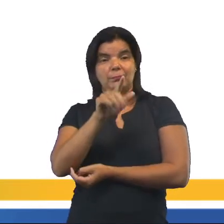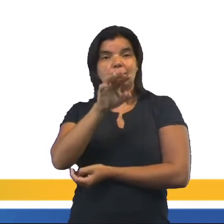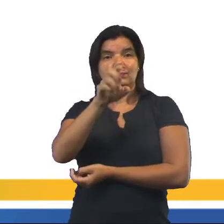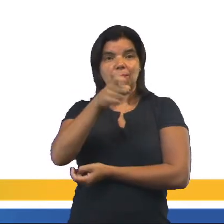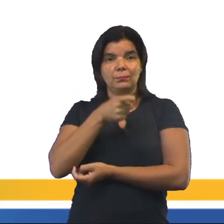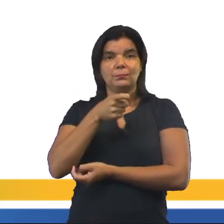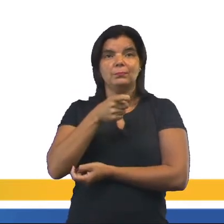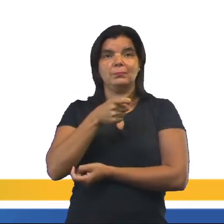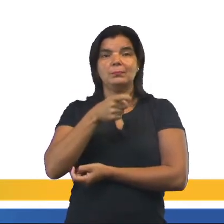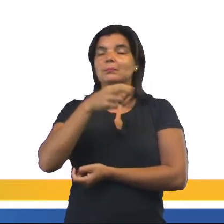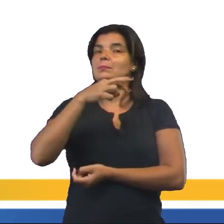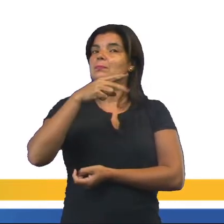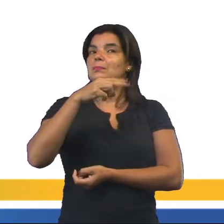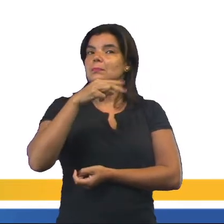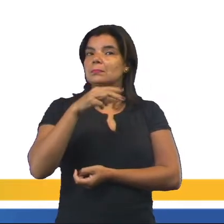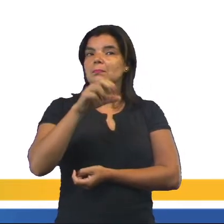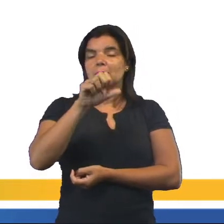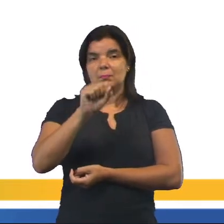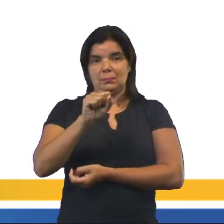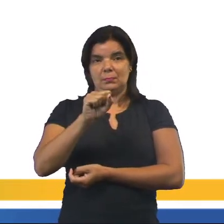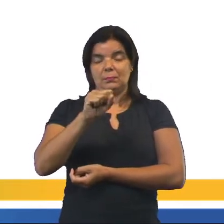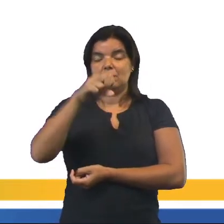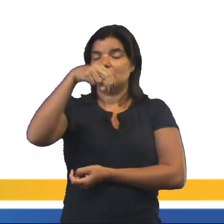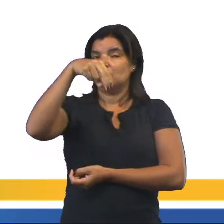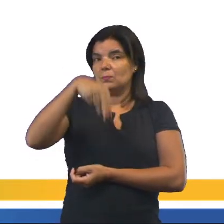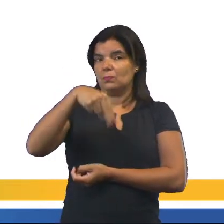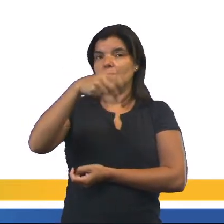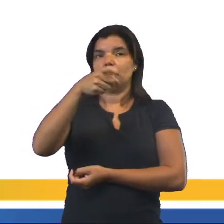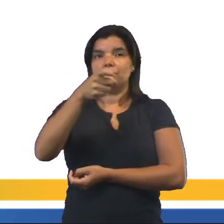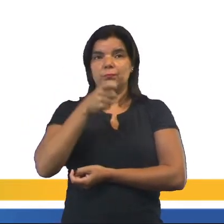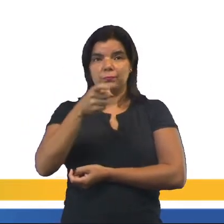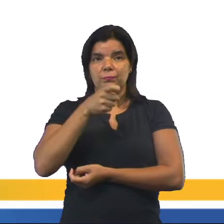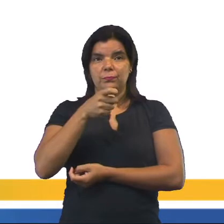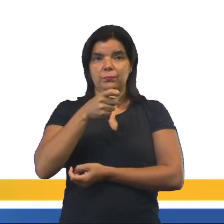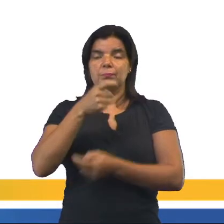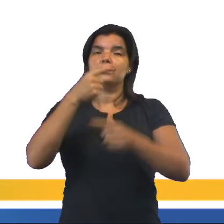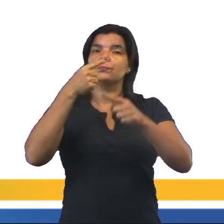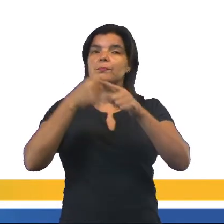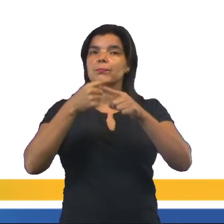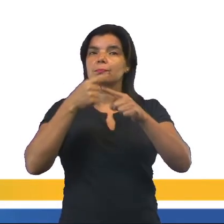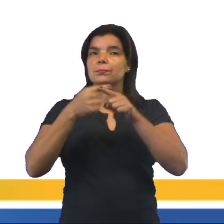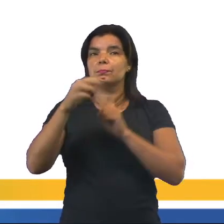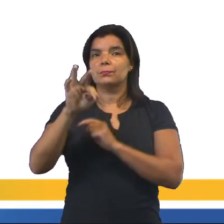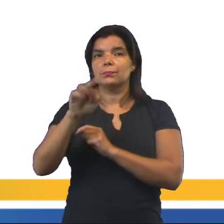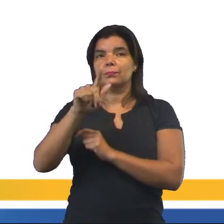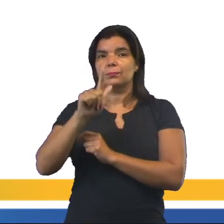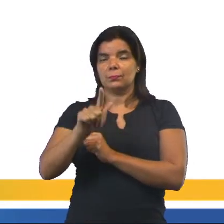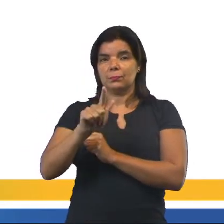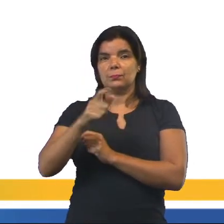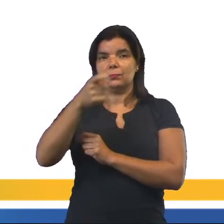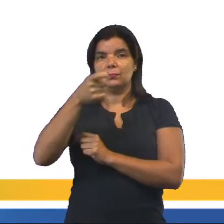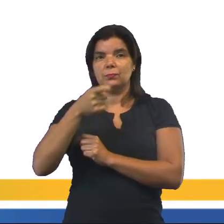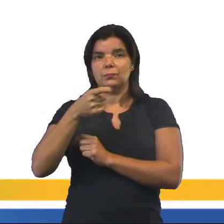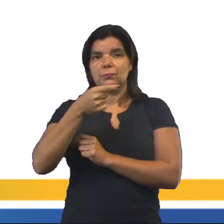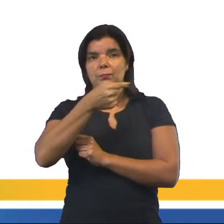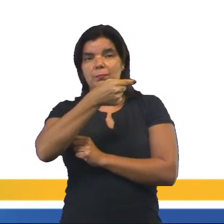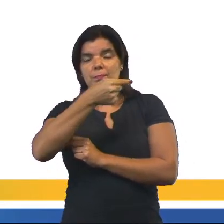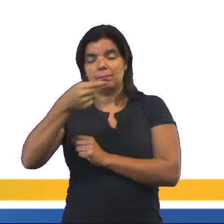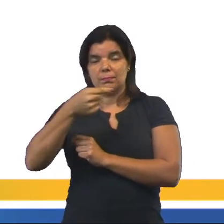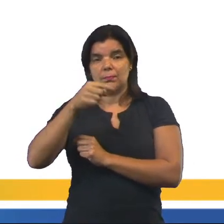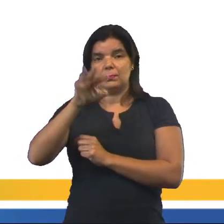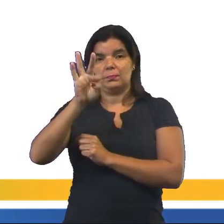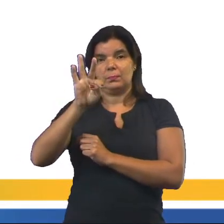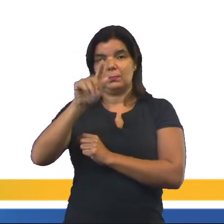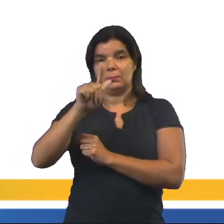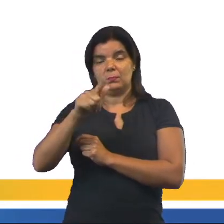Mais o meu g de x, que é a geratriz, é igual a seno de x vezes tangente de